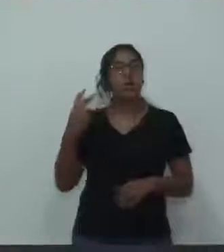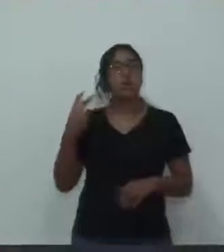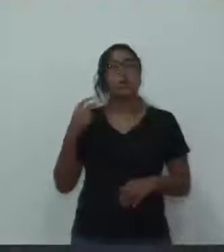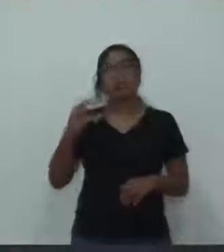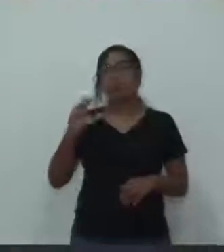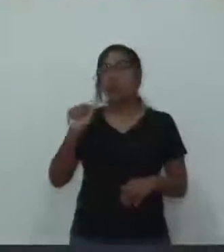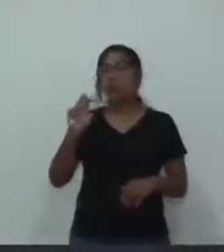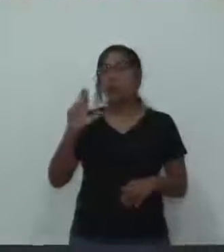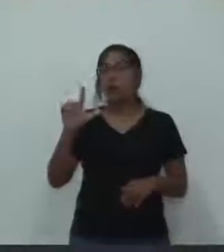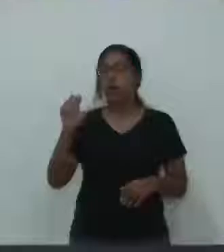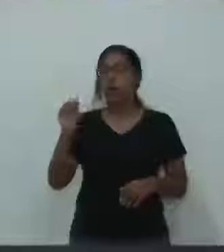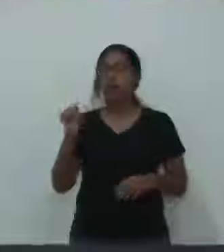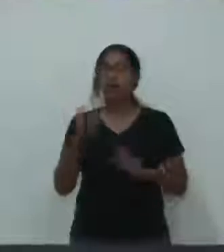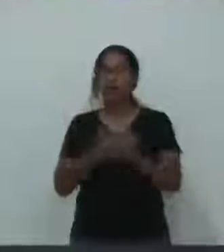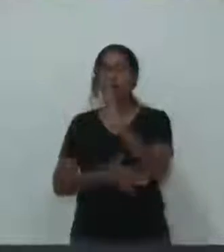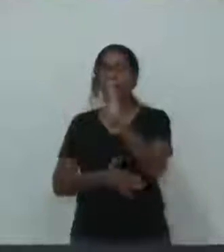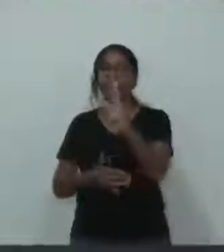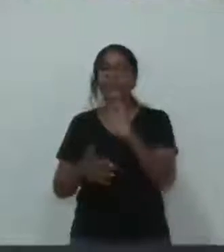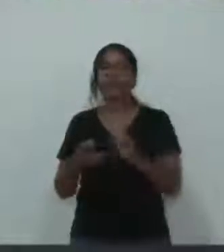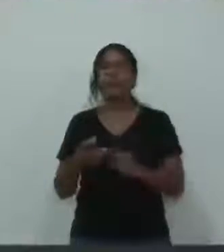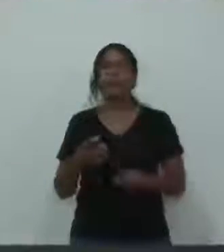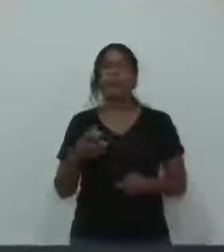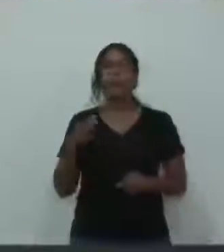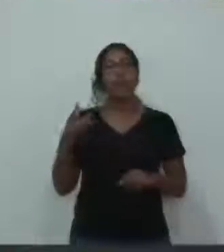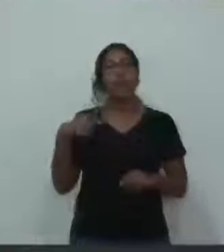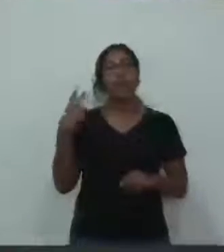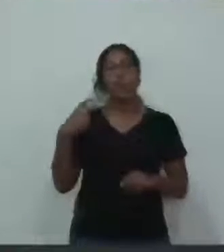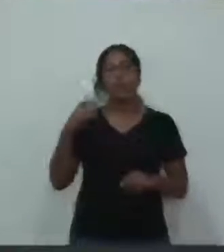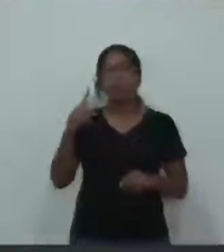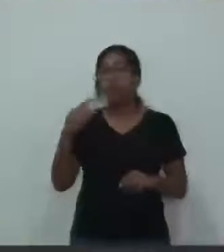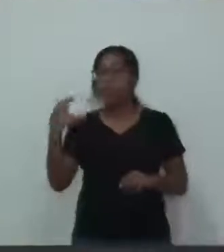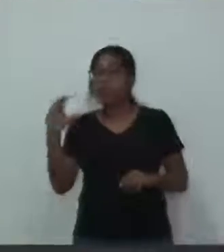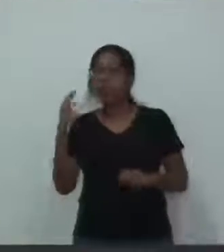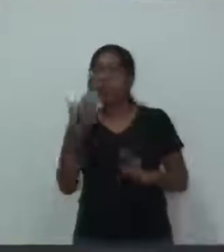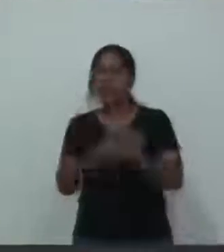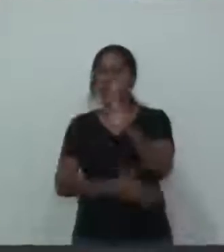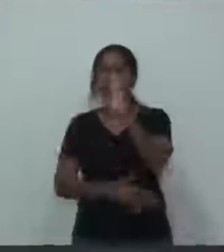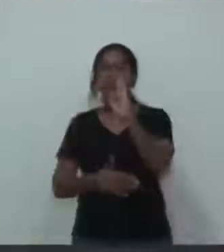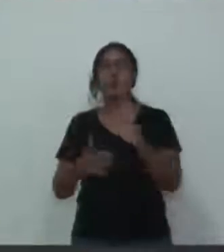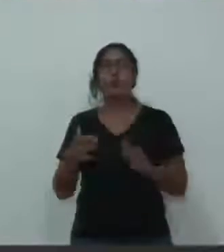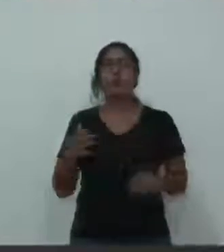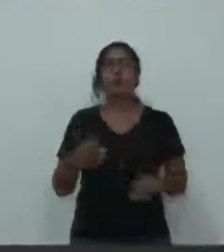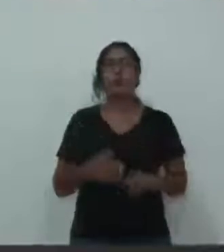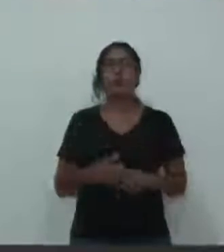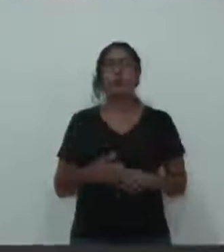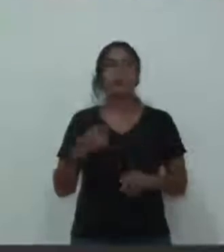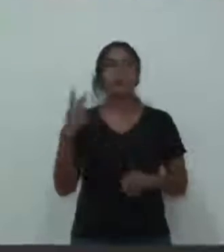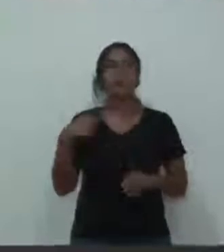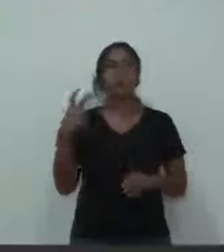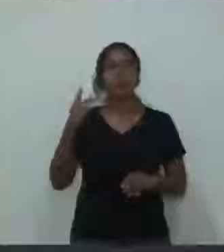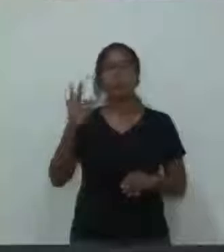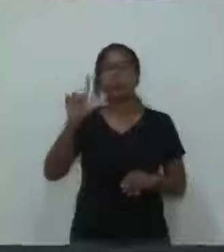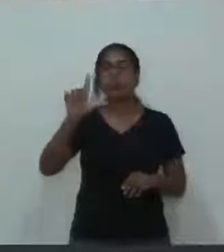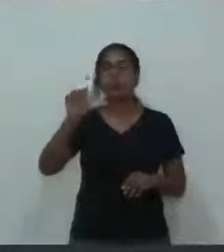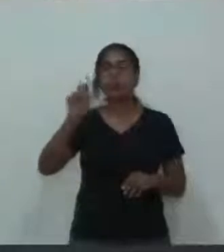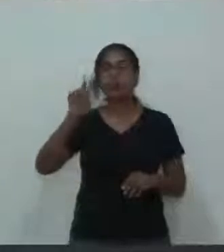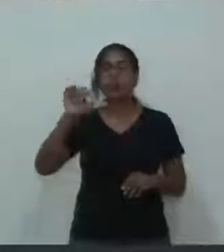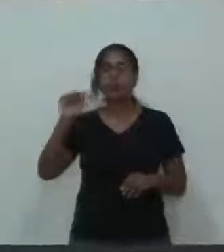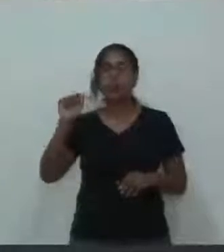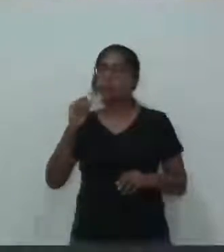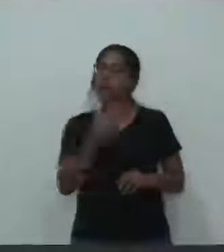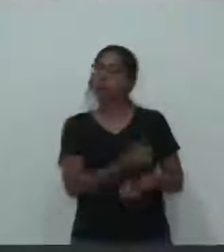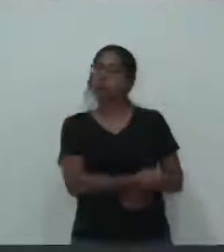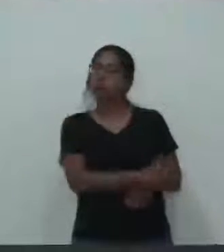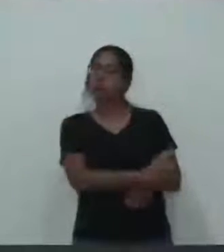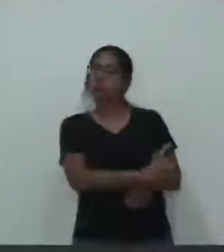Vereador Carlos Florentino, aprovo. Vereador Edson PC. Aprovo. Vereador Flávio Bittar.